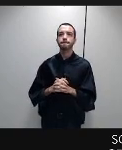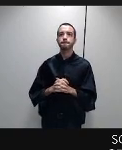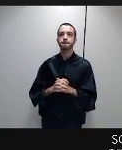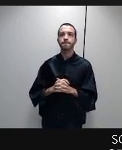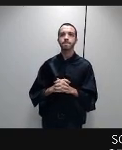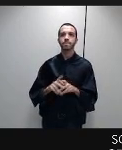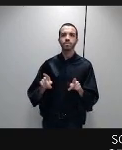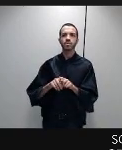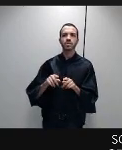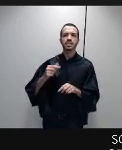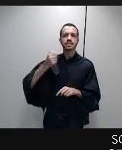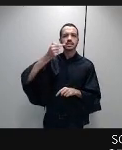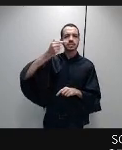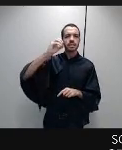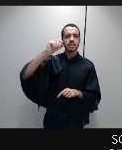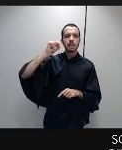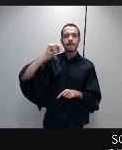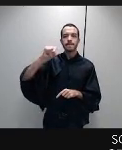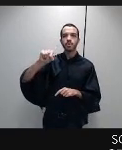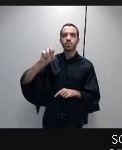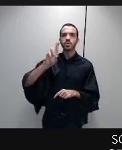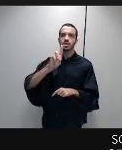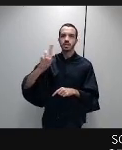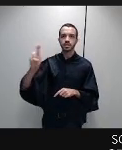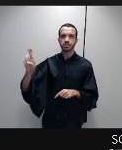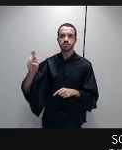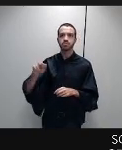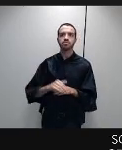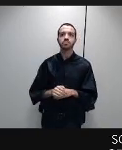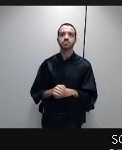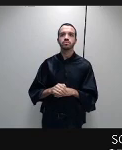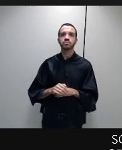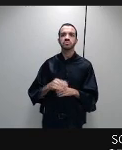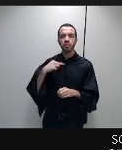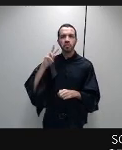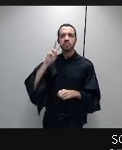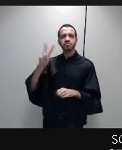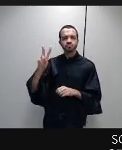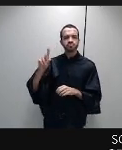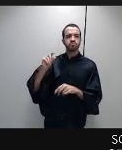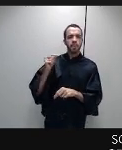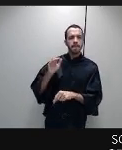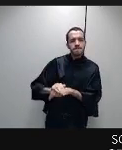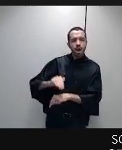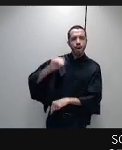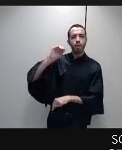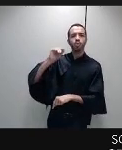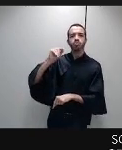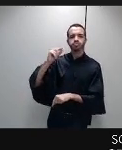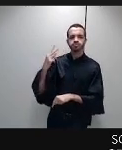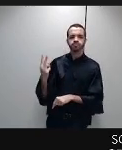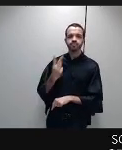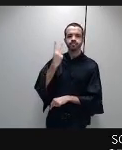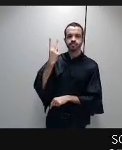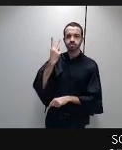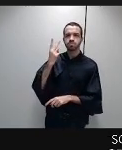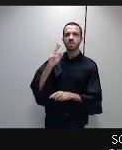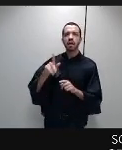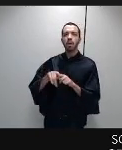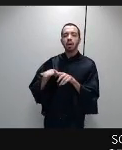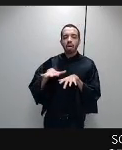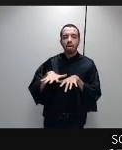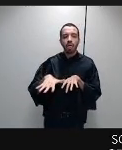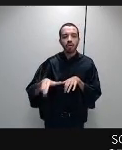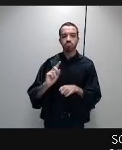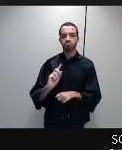70 mil reais eu vi que era uma causa de um valor maior eu vi que era uma causa não foi lenta mas eu também vale fiquei que